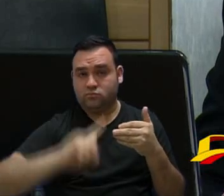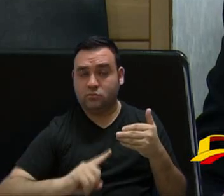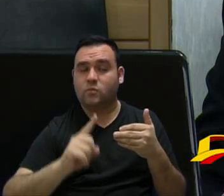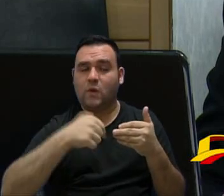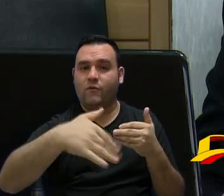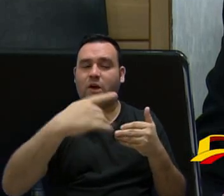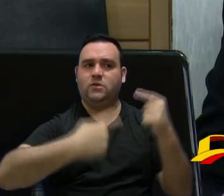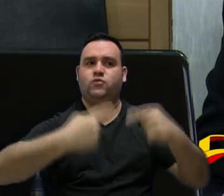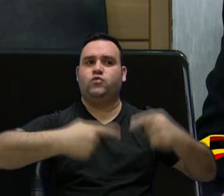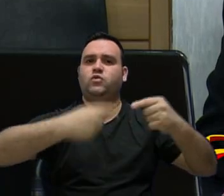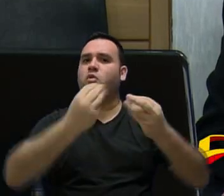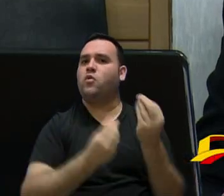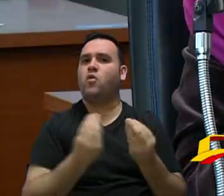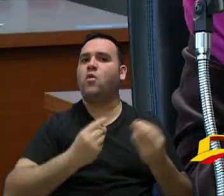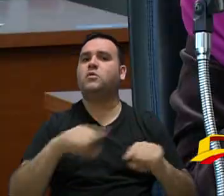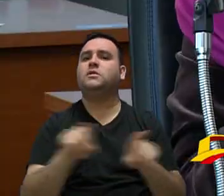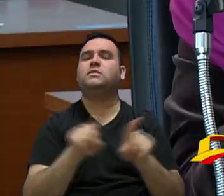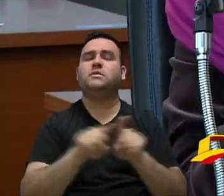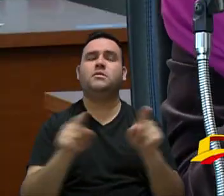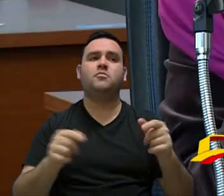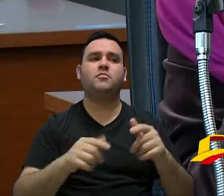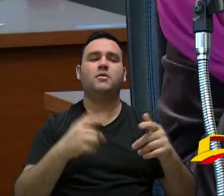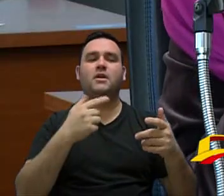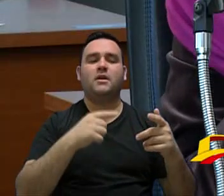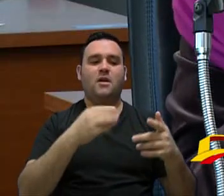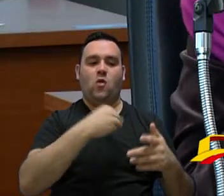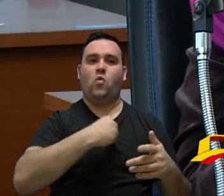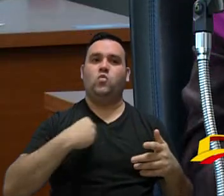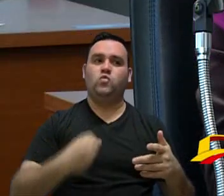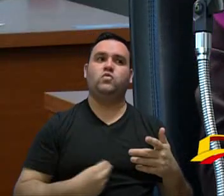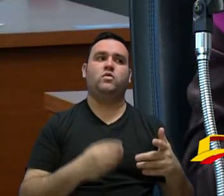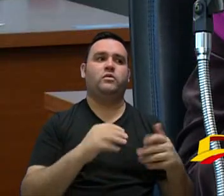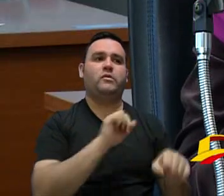vamos marcar essa cirurgia